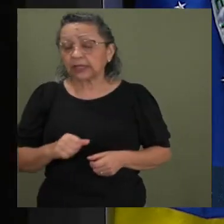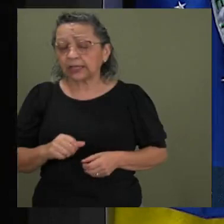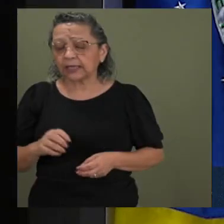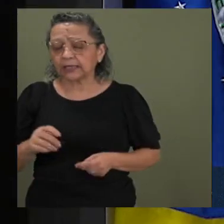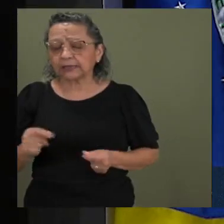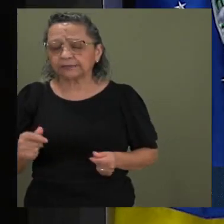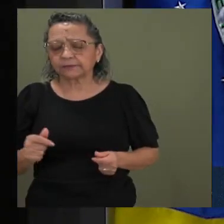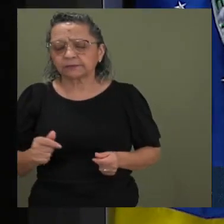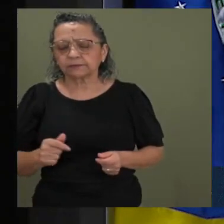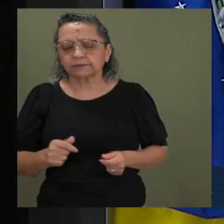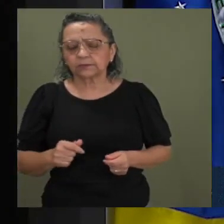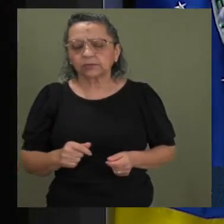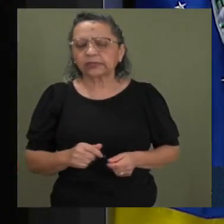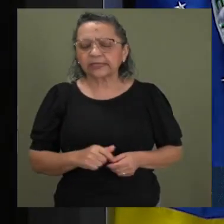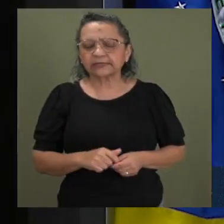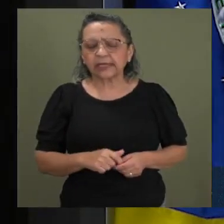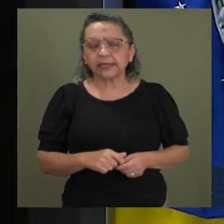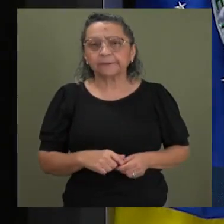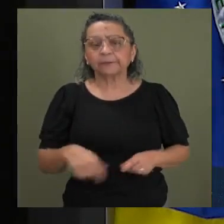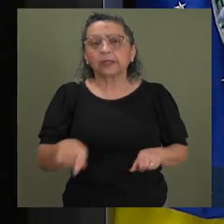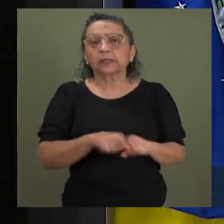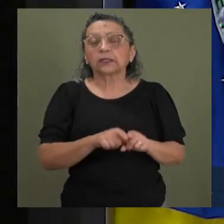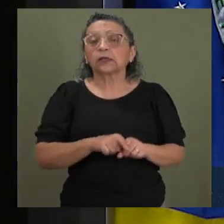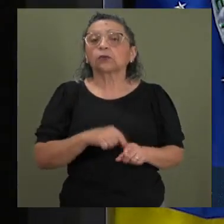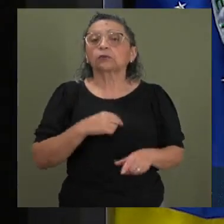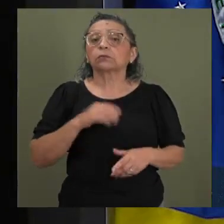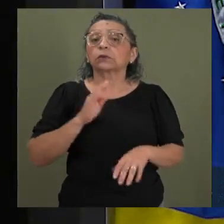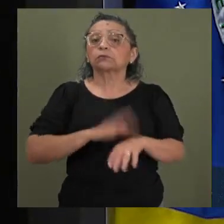ativismo político e ideológico